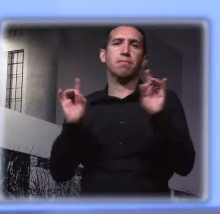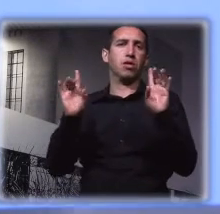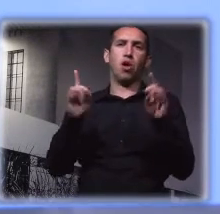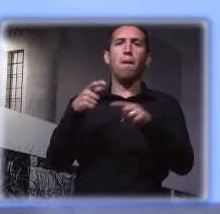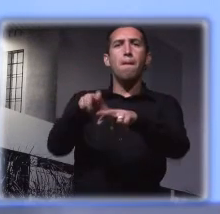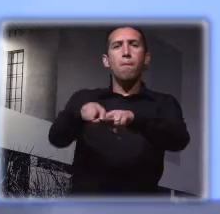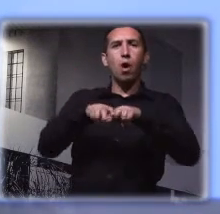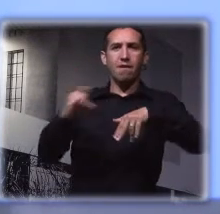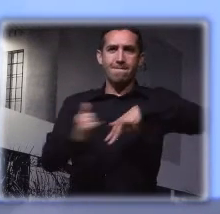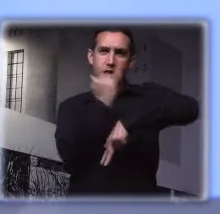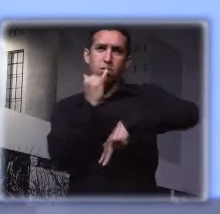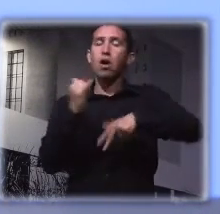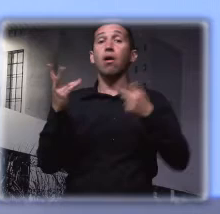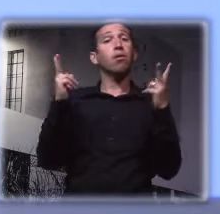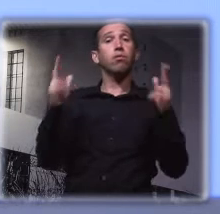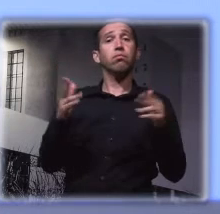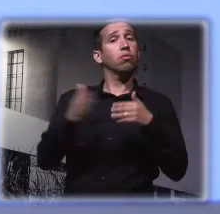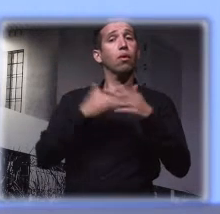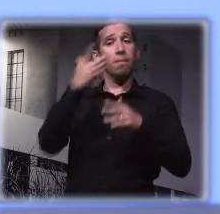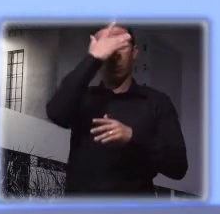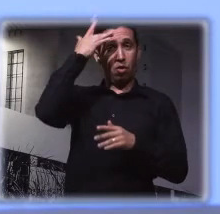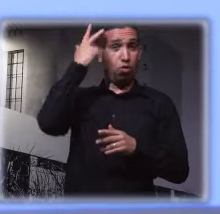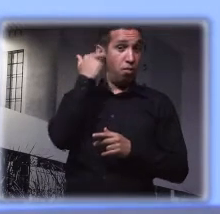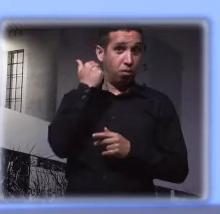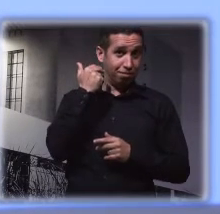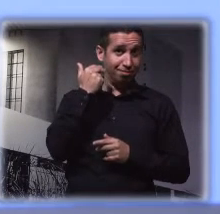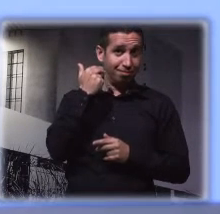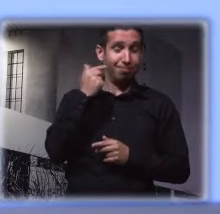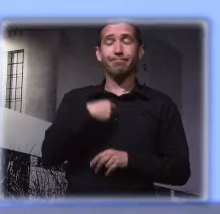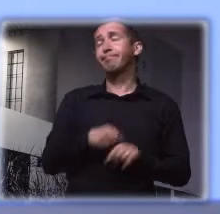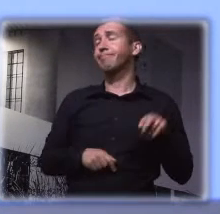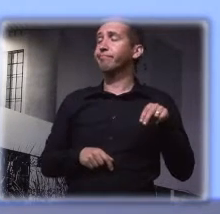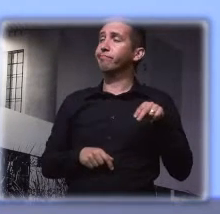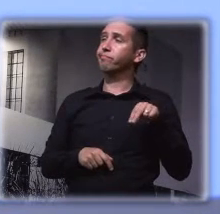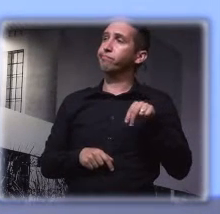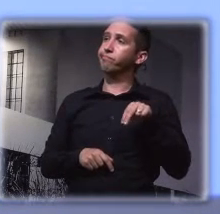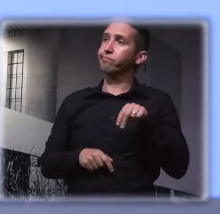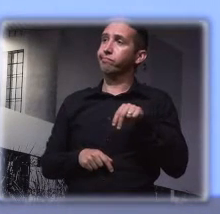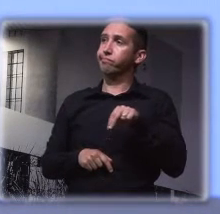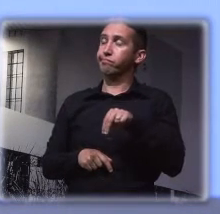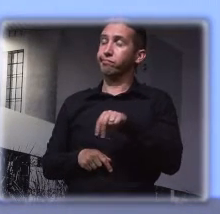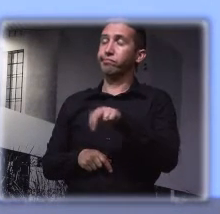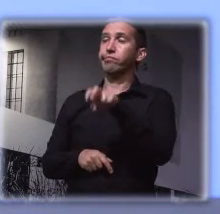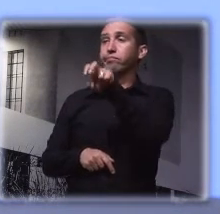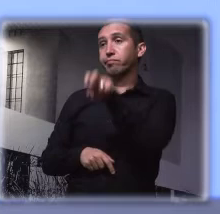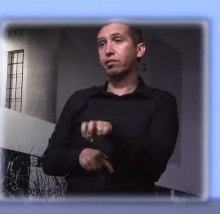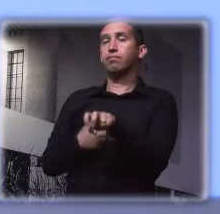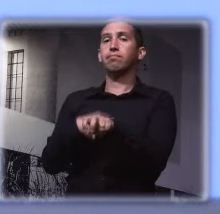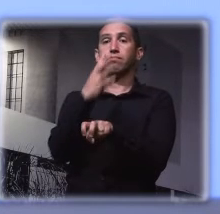enfim. Ela entra como qualquer um entra no fórum. E então ela fica lá no corredor esperando a